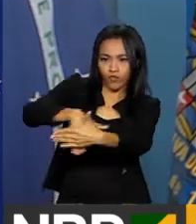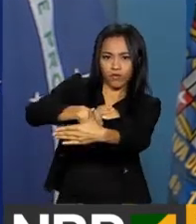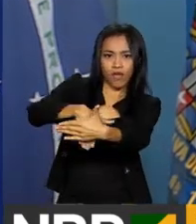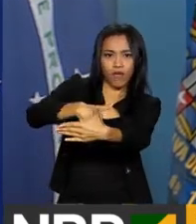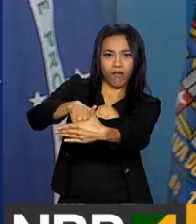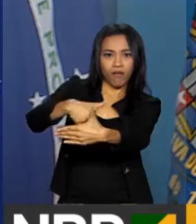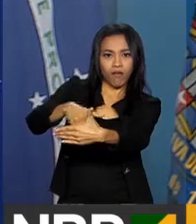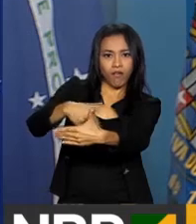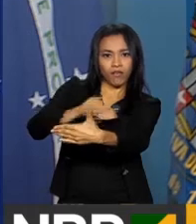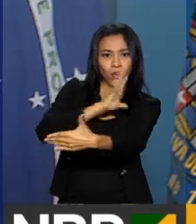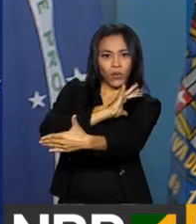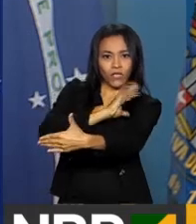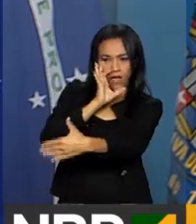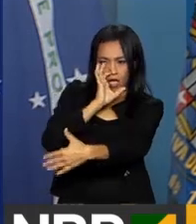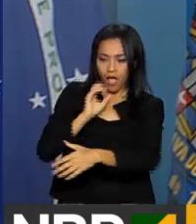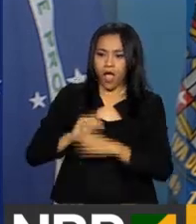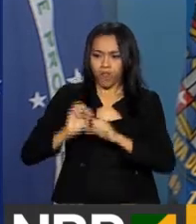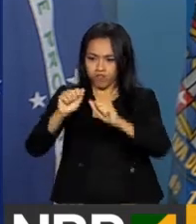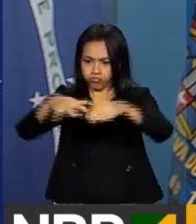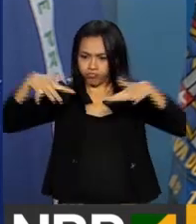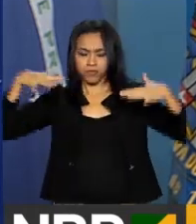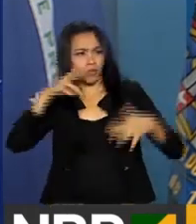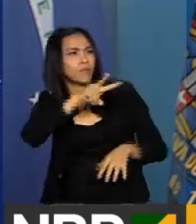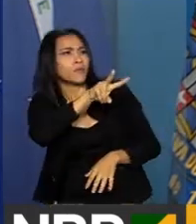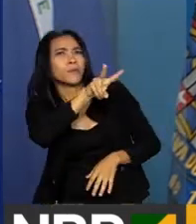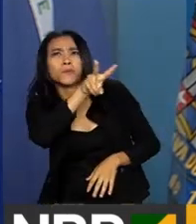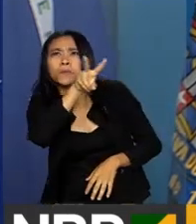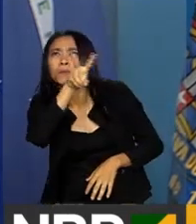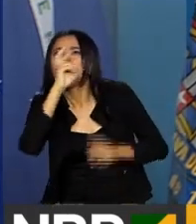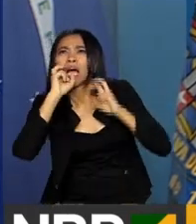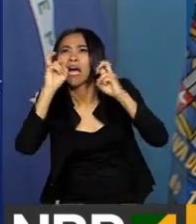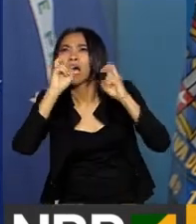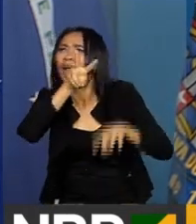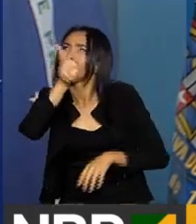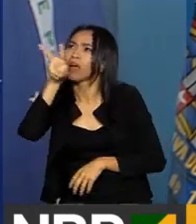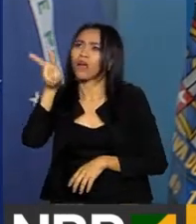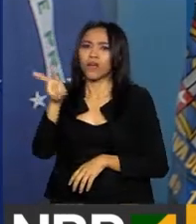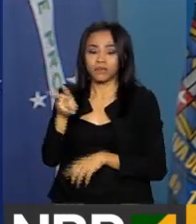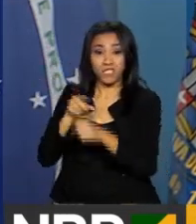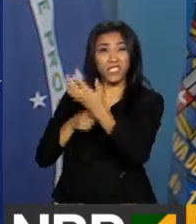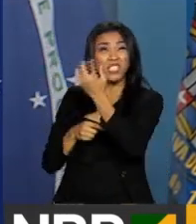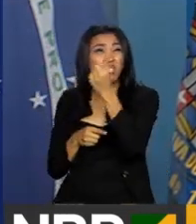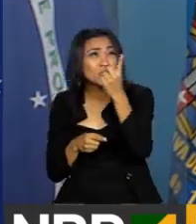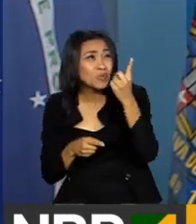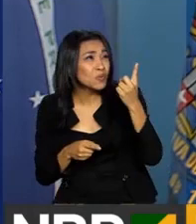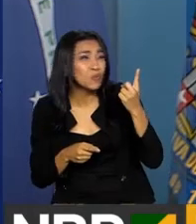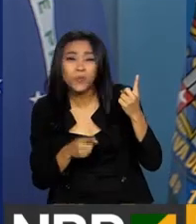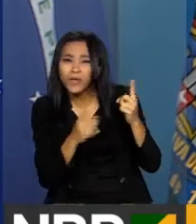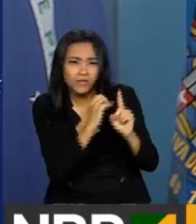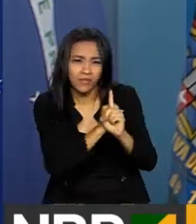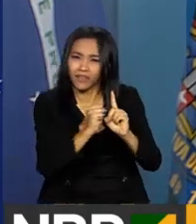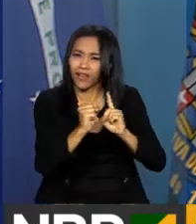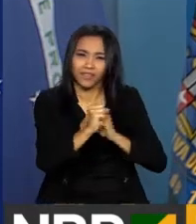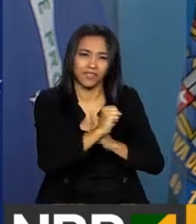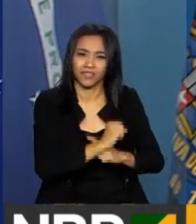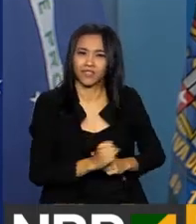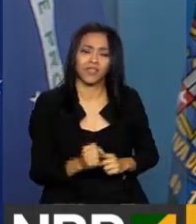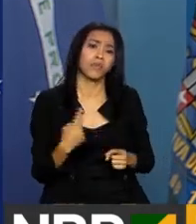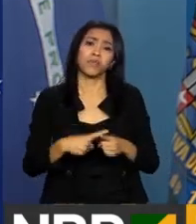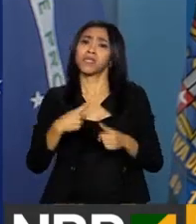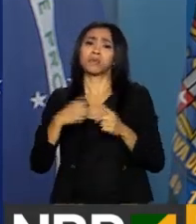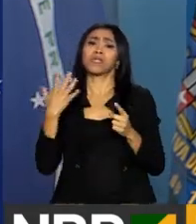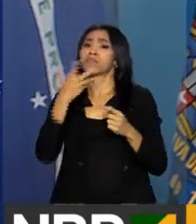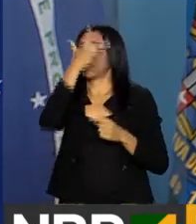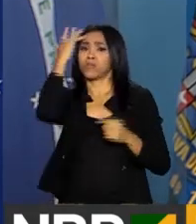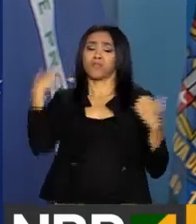futebol olhar multidão que está lá torcendo pelo corinthians e dizer isto não é uma sociedade porque as pessoas vão lá